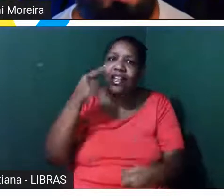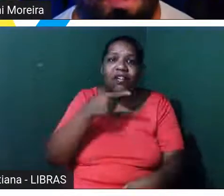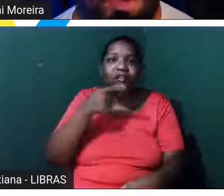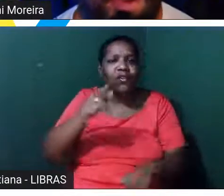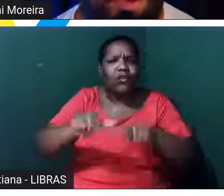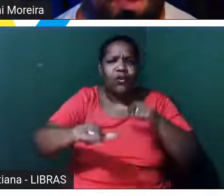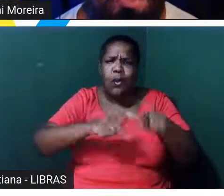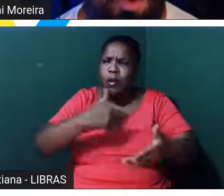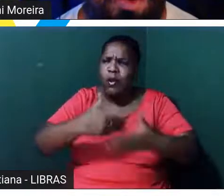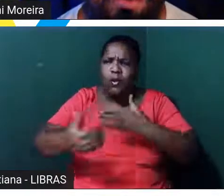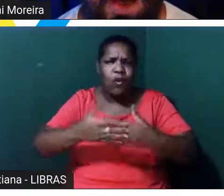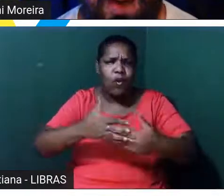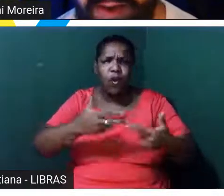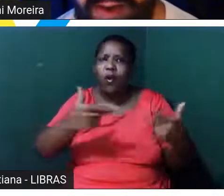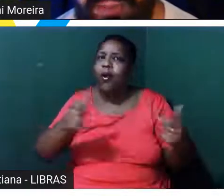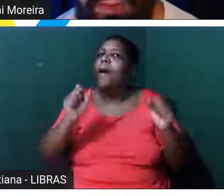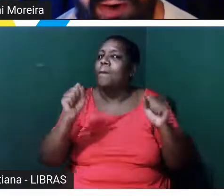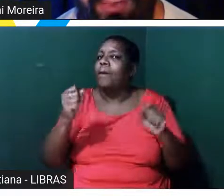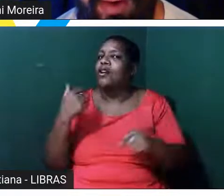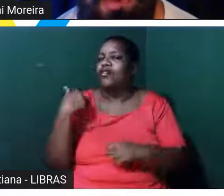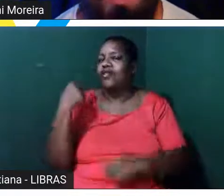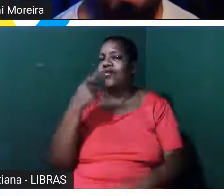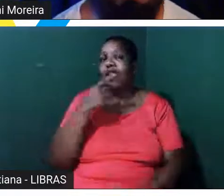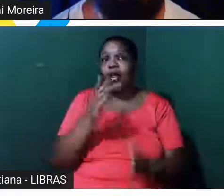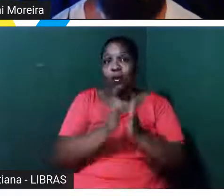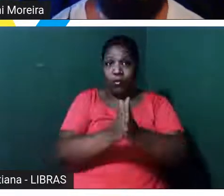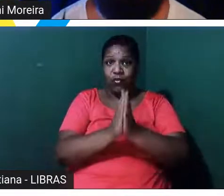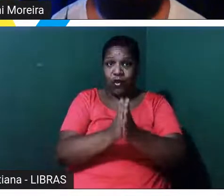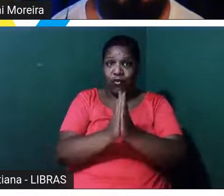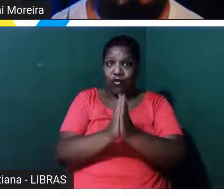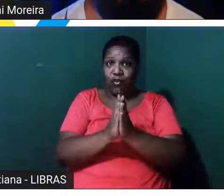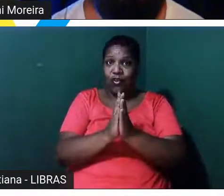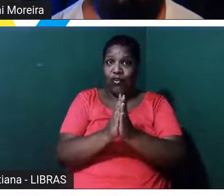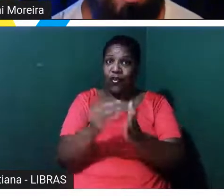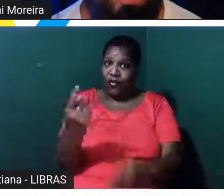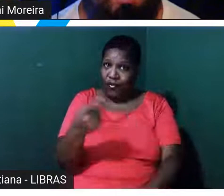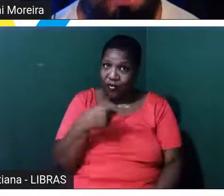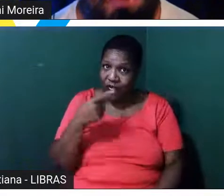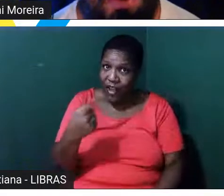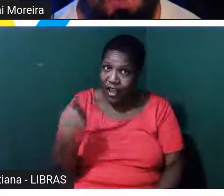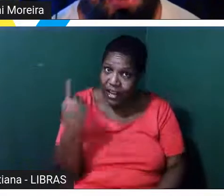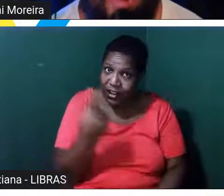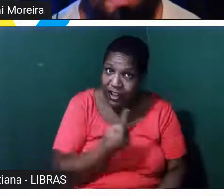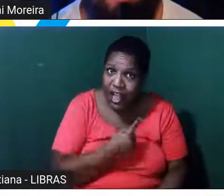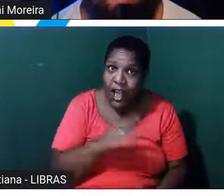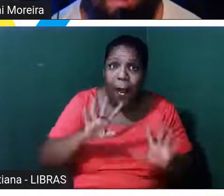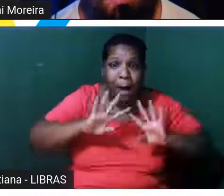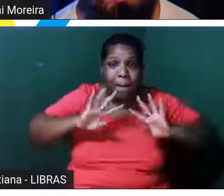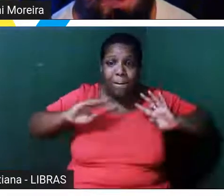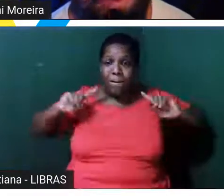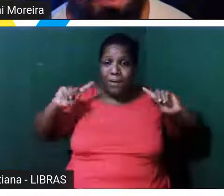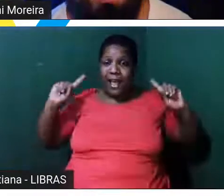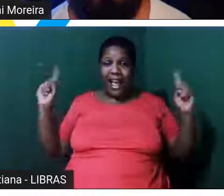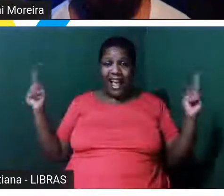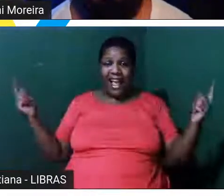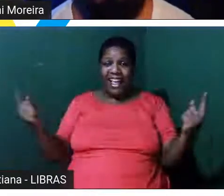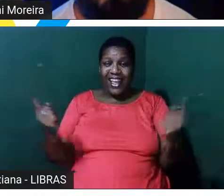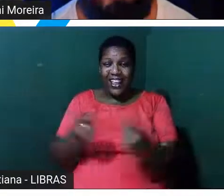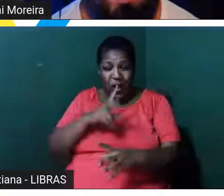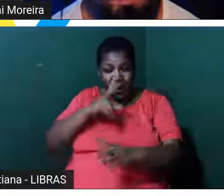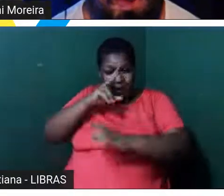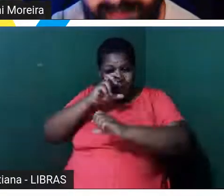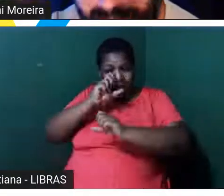de qualquer coisa pode falar com a gente por favor fala com a gente inclusive quanto maior for esse ciclo e mais forte foi ele